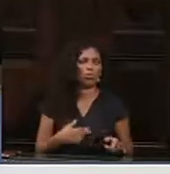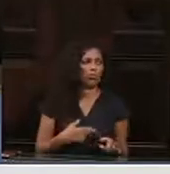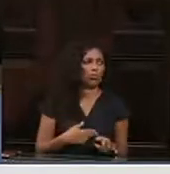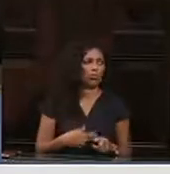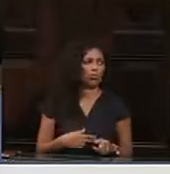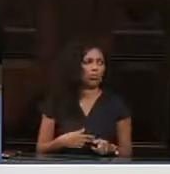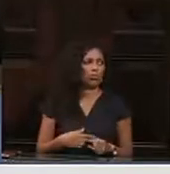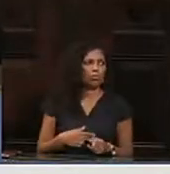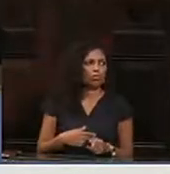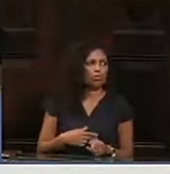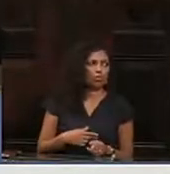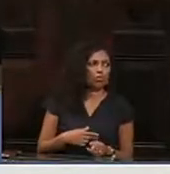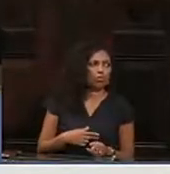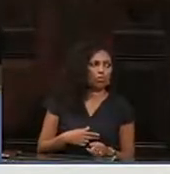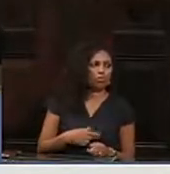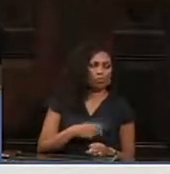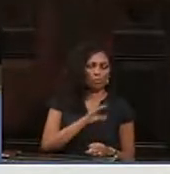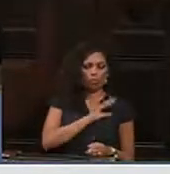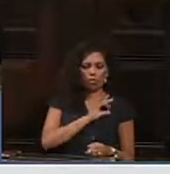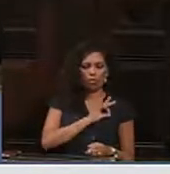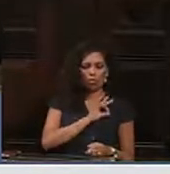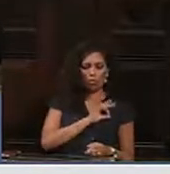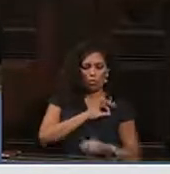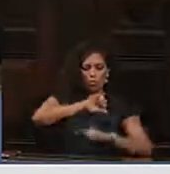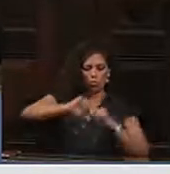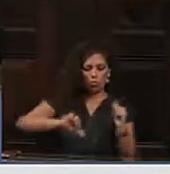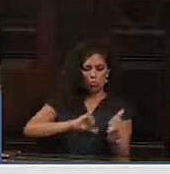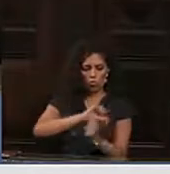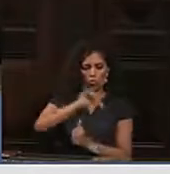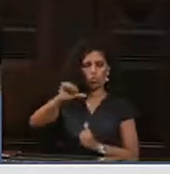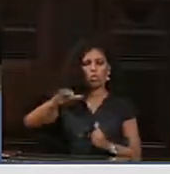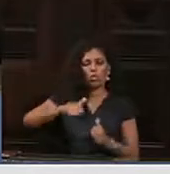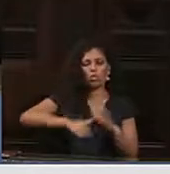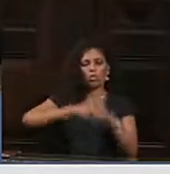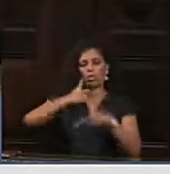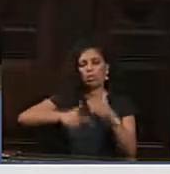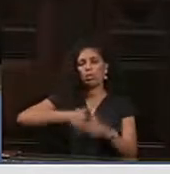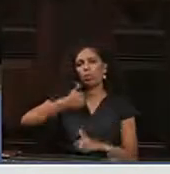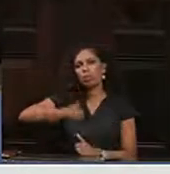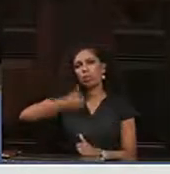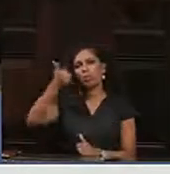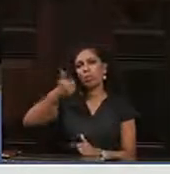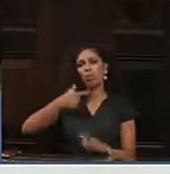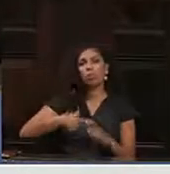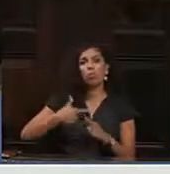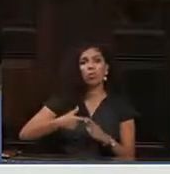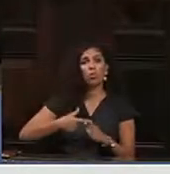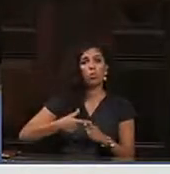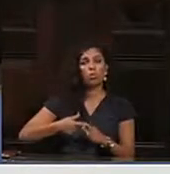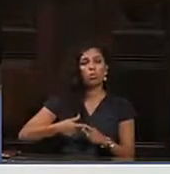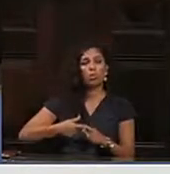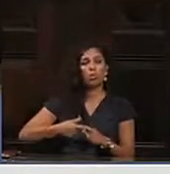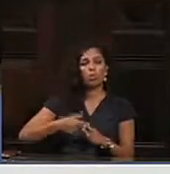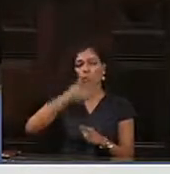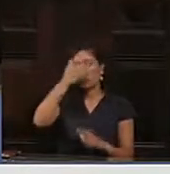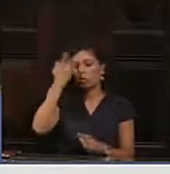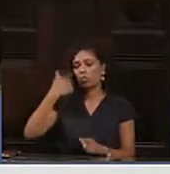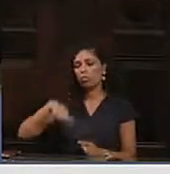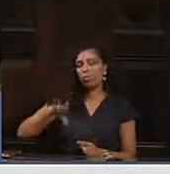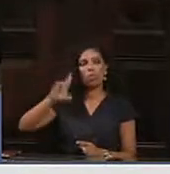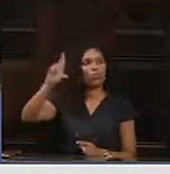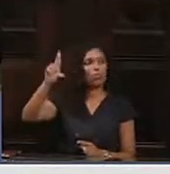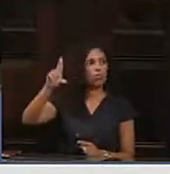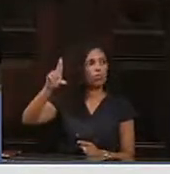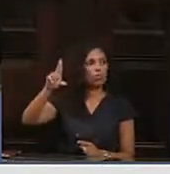são promovidos. Por quê? Porque eles não estão dando a devida...